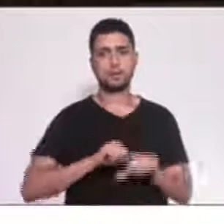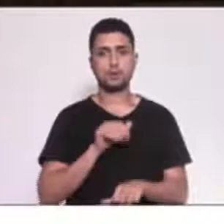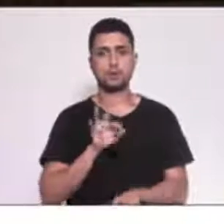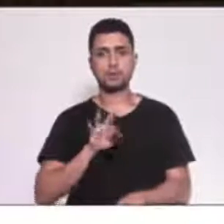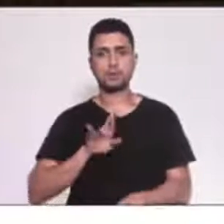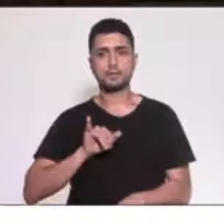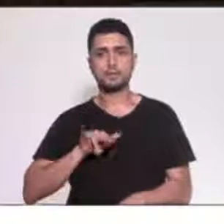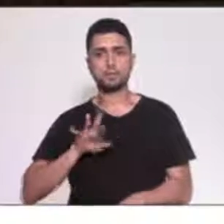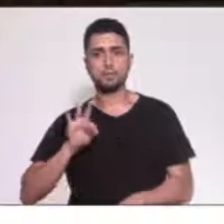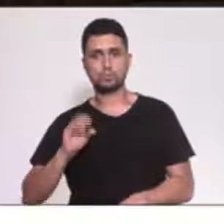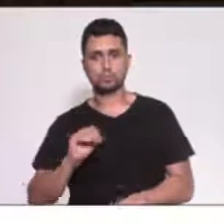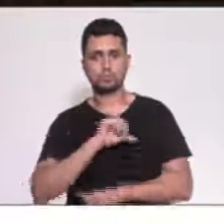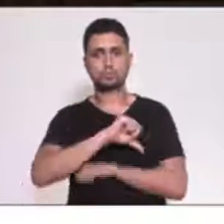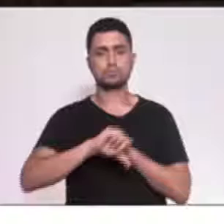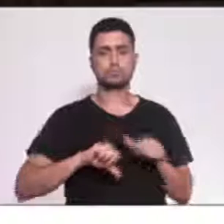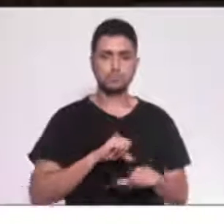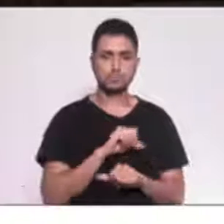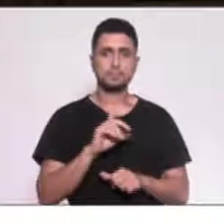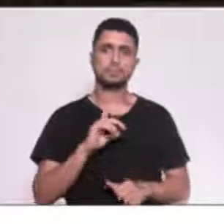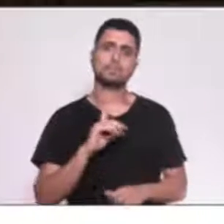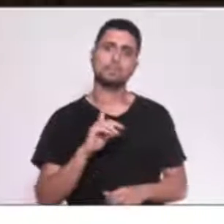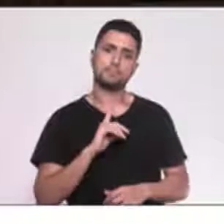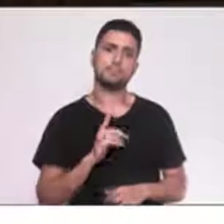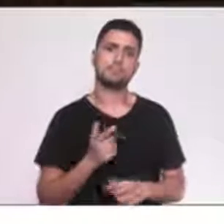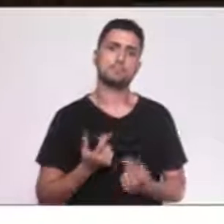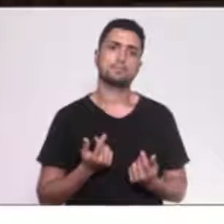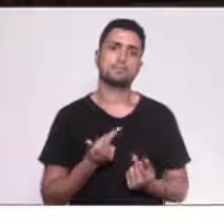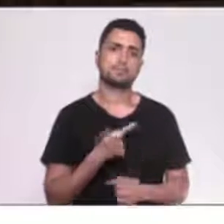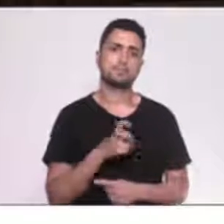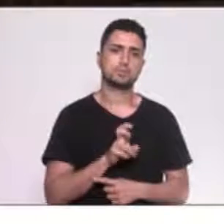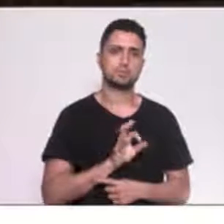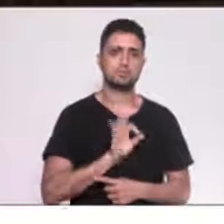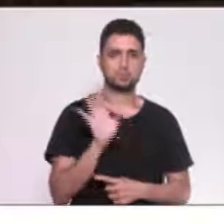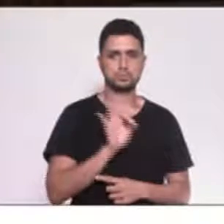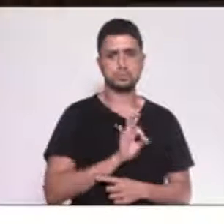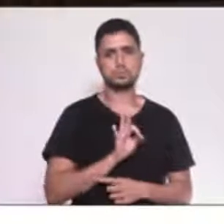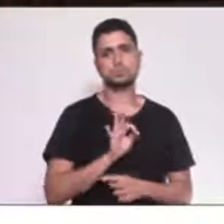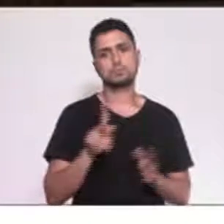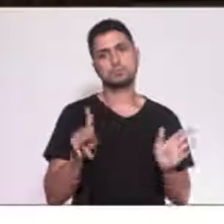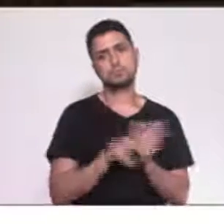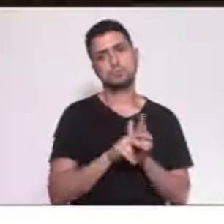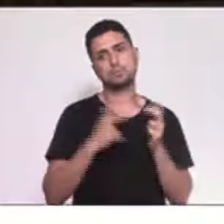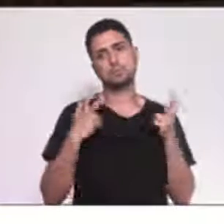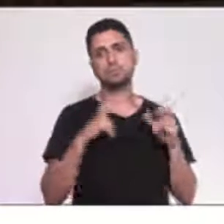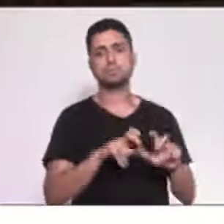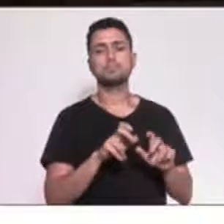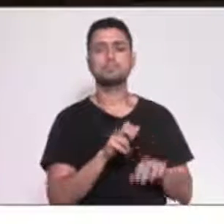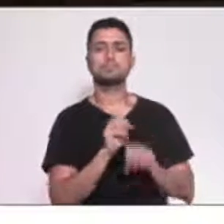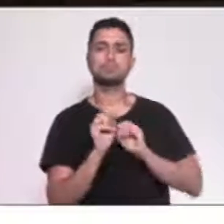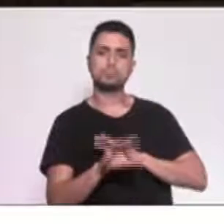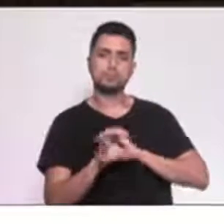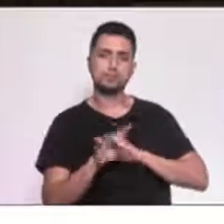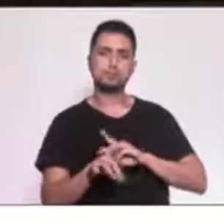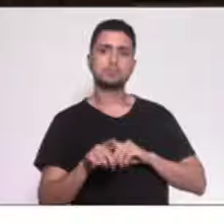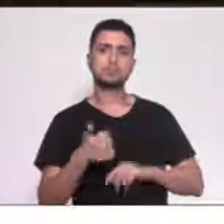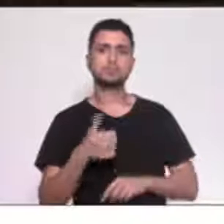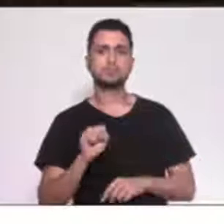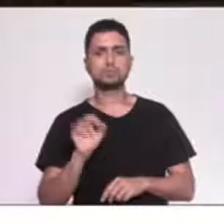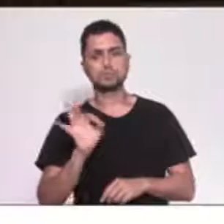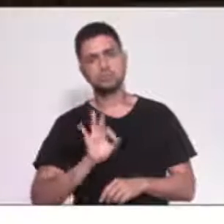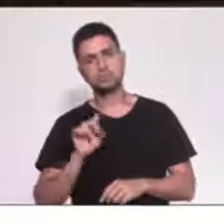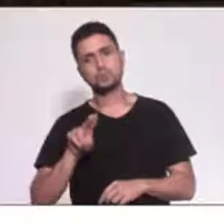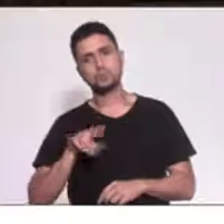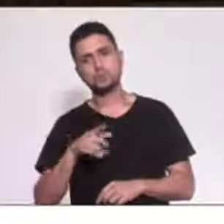a engendrar a supressão dos 25% condicionais para a educação, dos 18% condicionais da União,